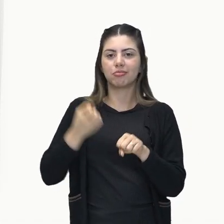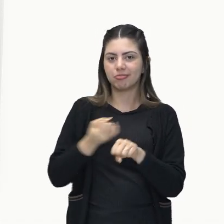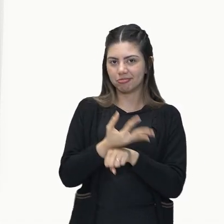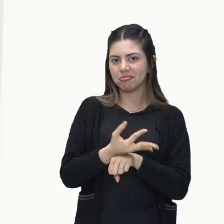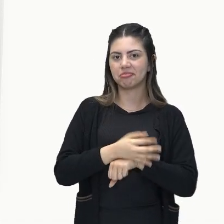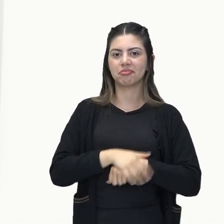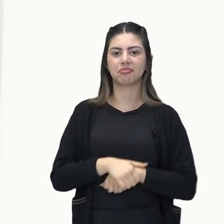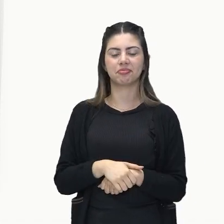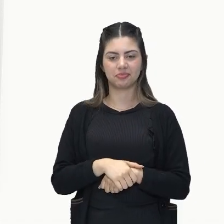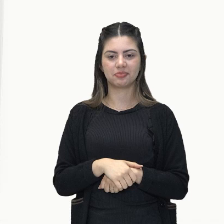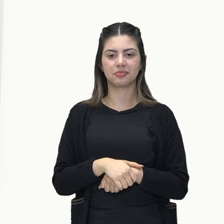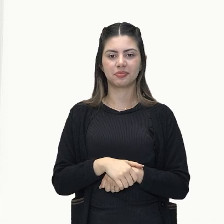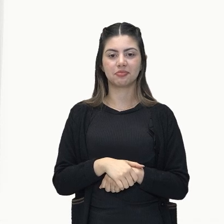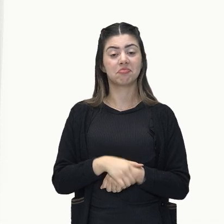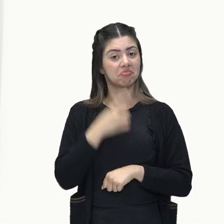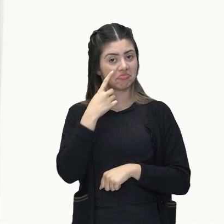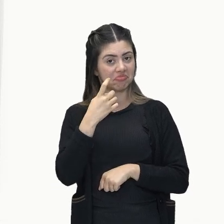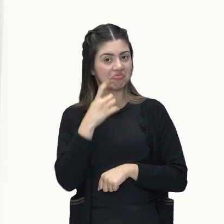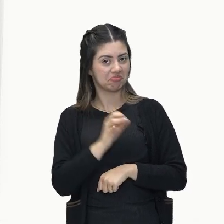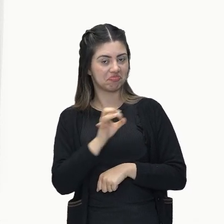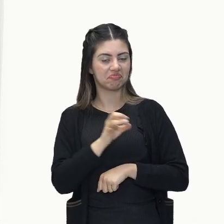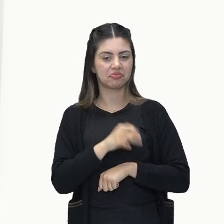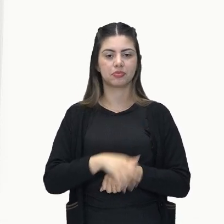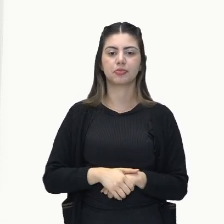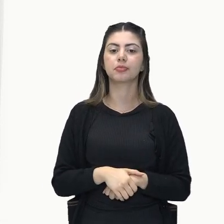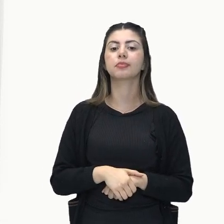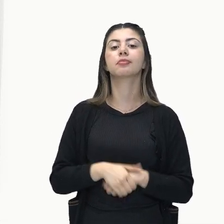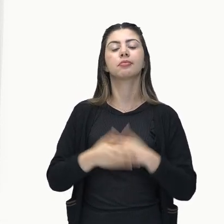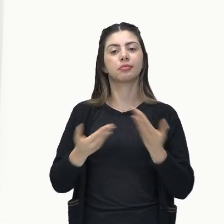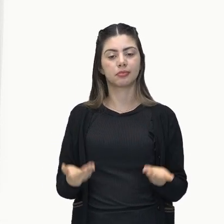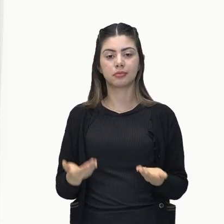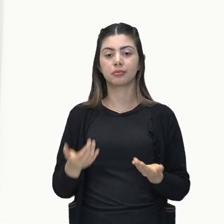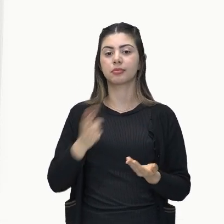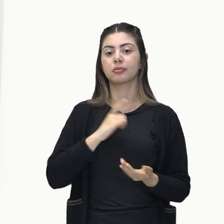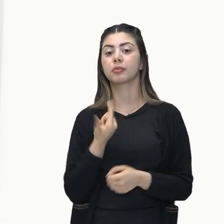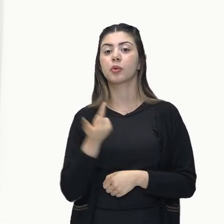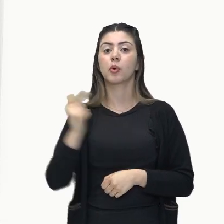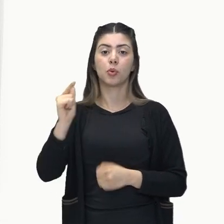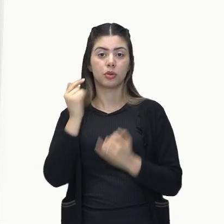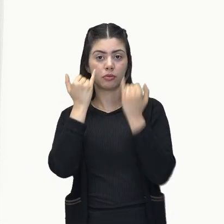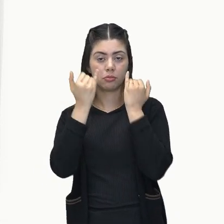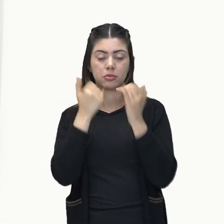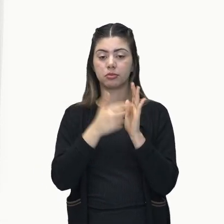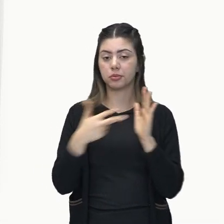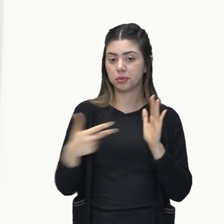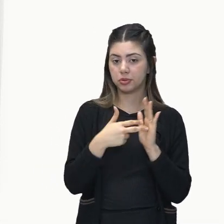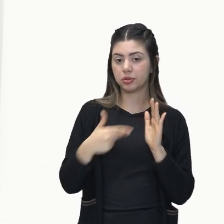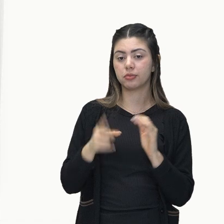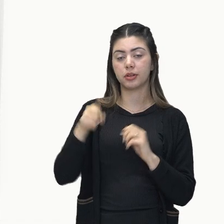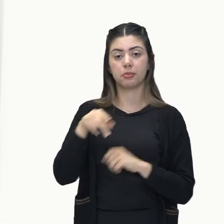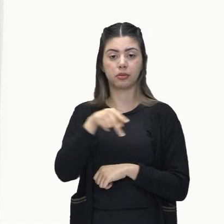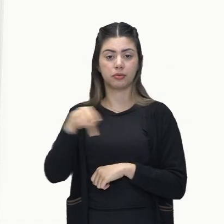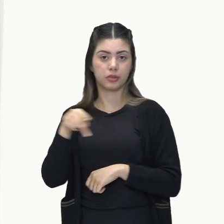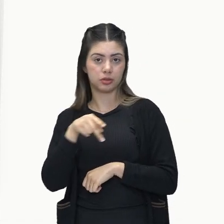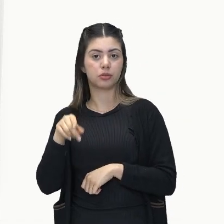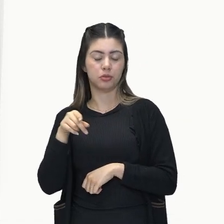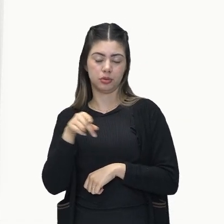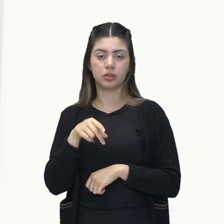afinidade. Interessante, né? E aqui a gente tem mais uma notícia, agora professor da rede estadual,